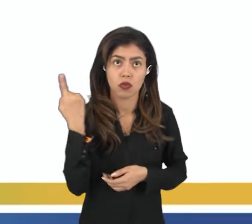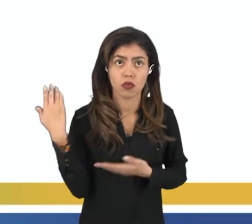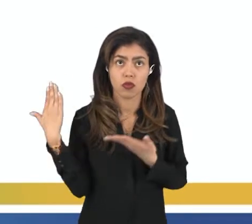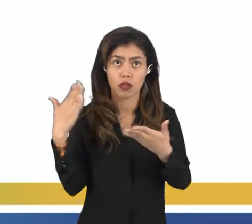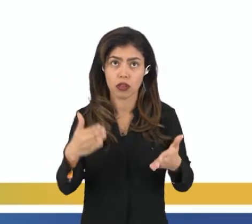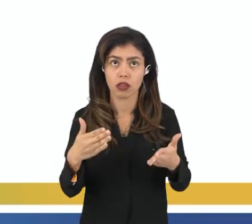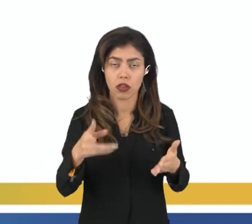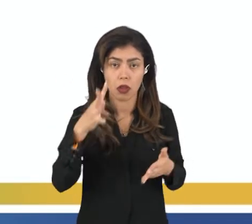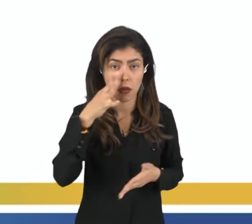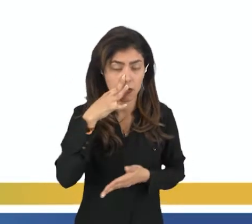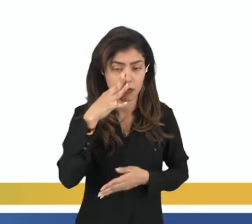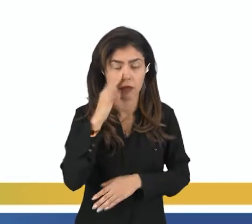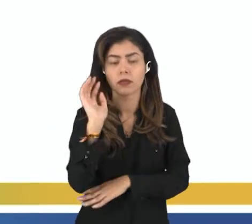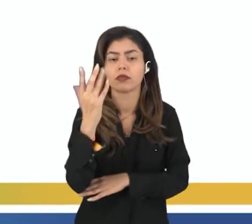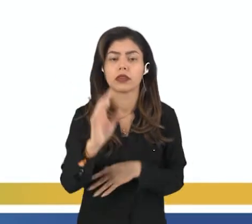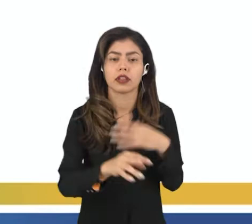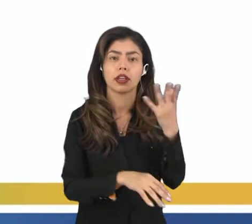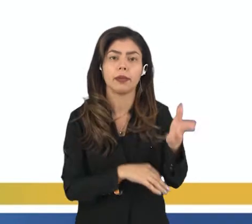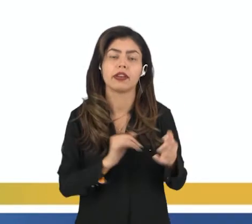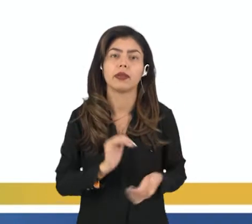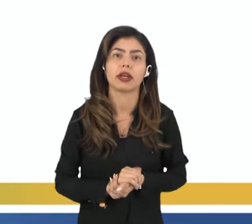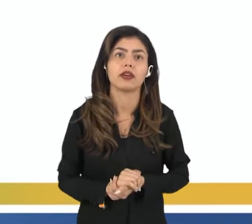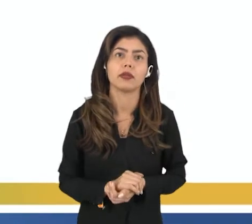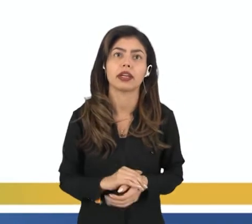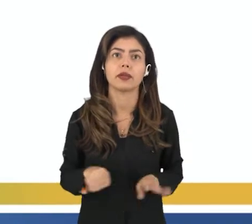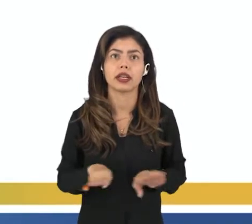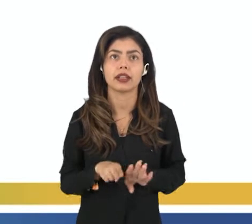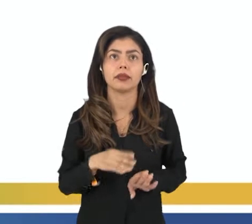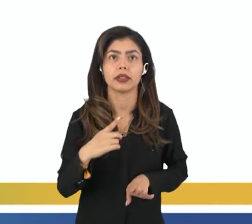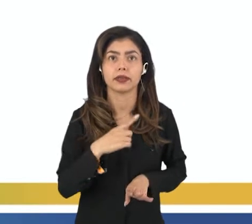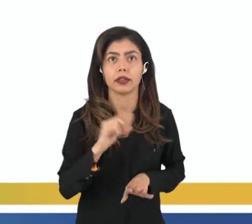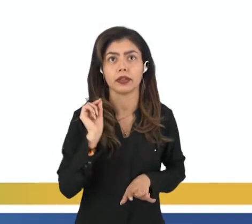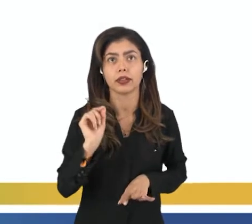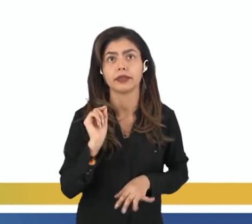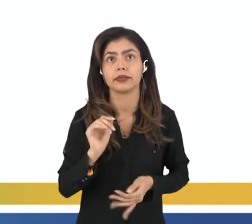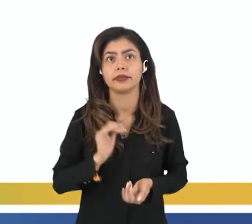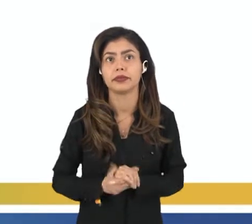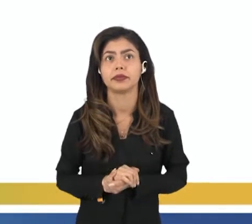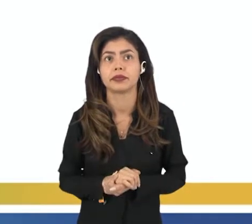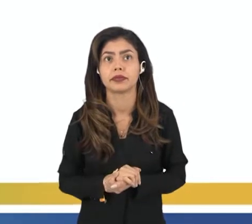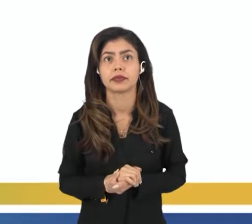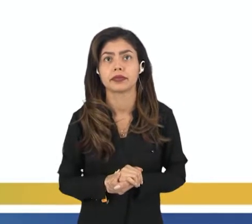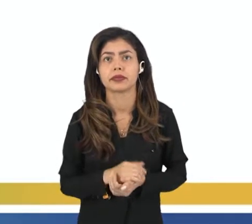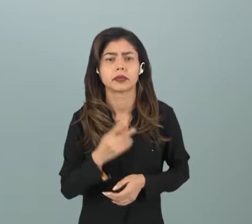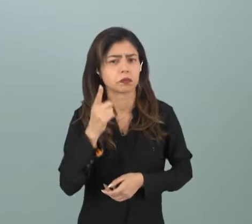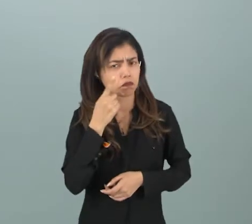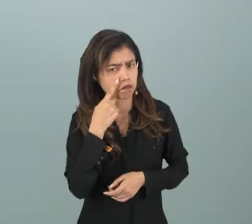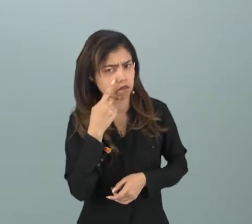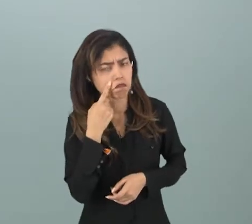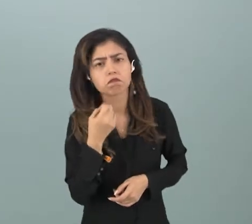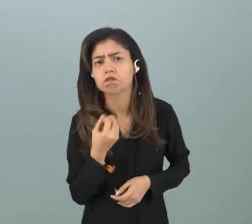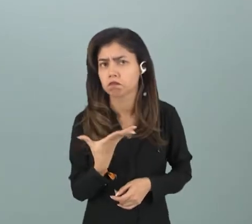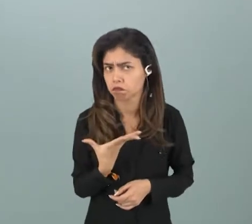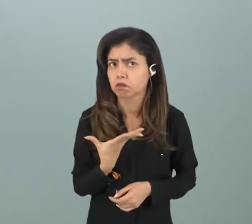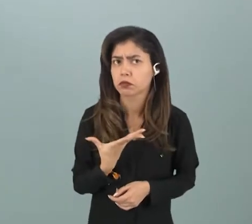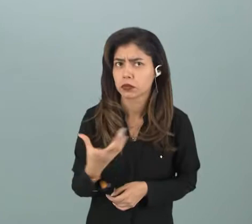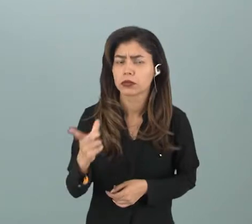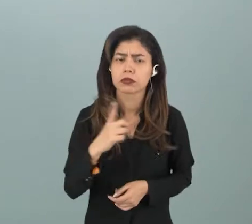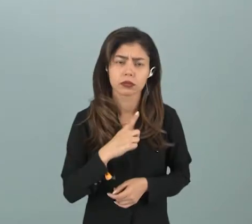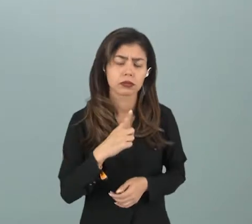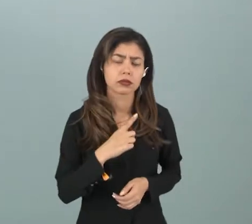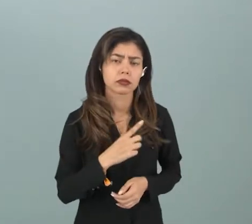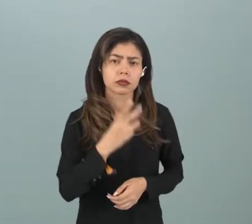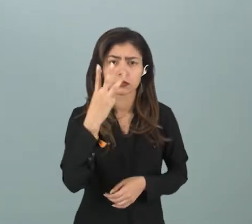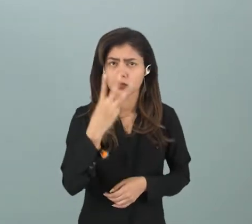a contemplação da natureza, né? Então é muito interessante, né, a gente ver que existem